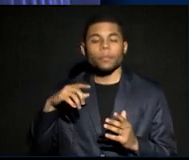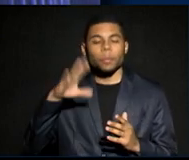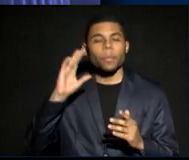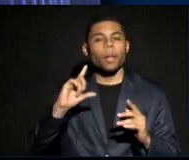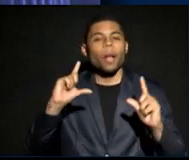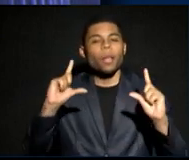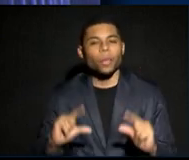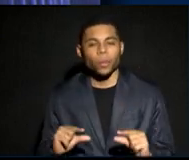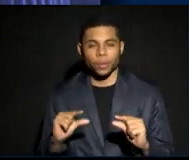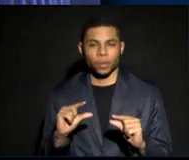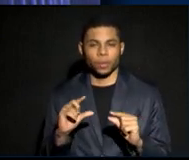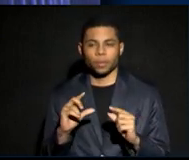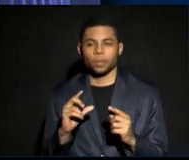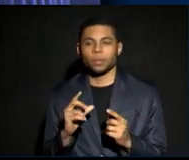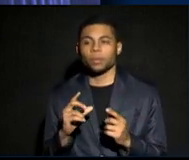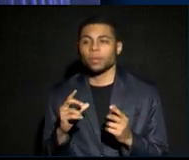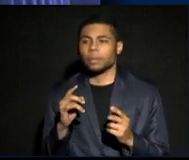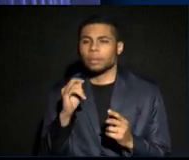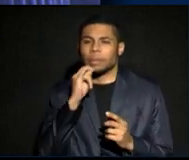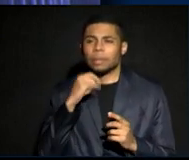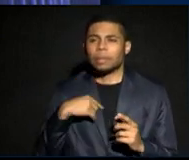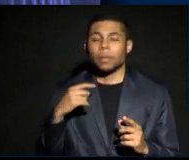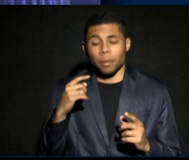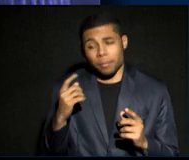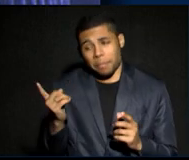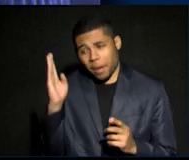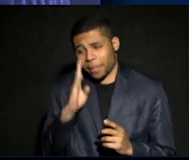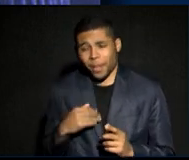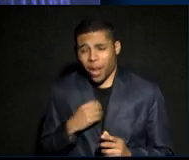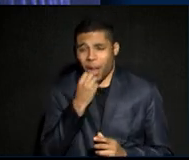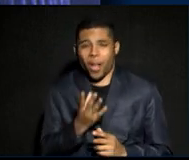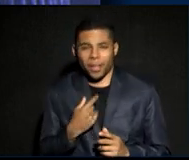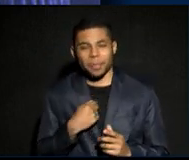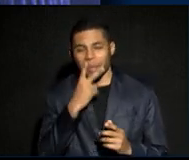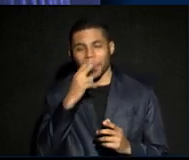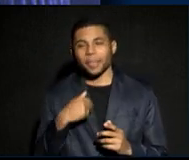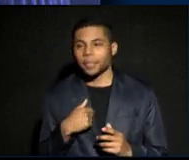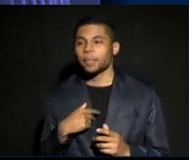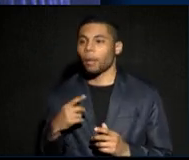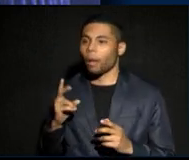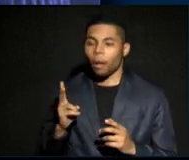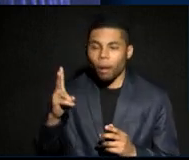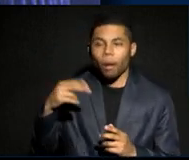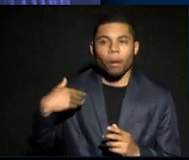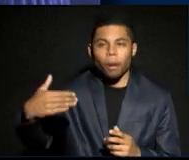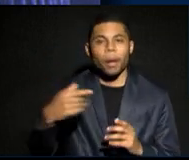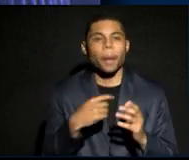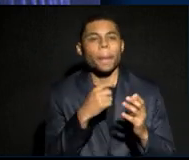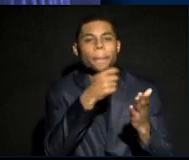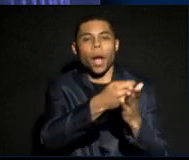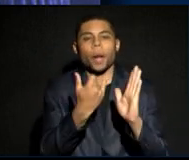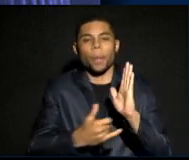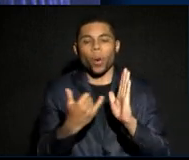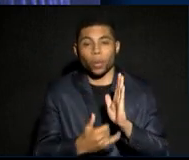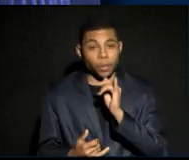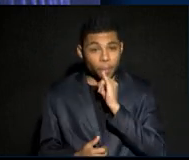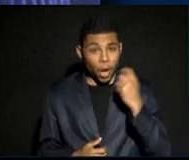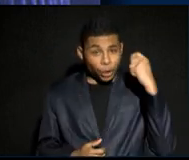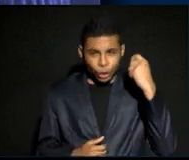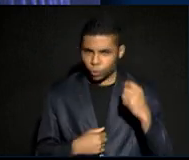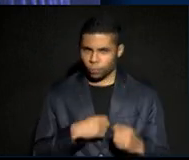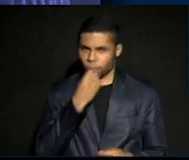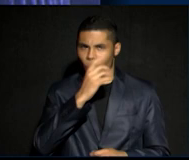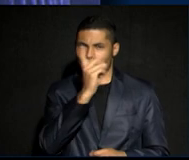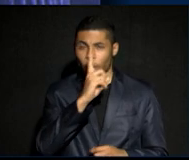Sobretudo o custo da legalidade porque o brasileiro gosta de pagar imposto o brasileiro não é como o nós somos argentinos que não